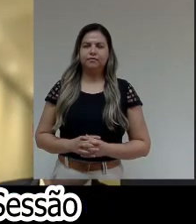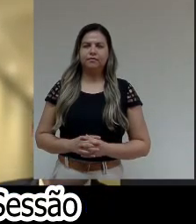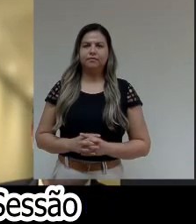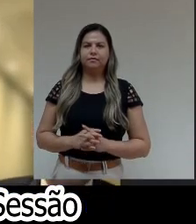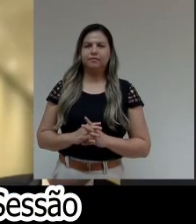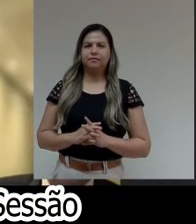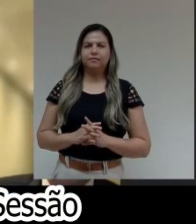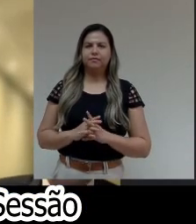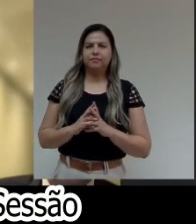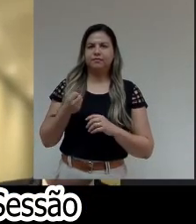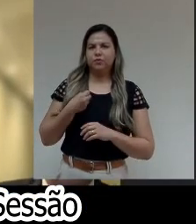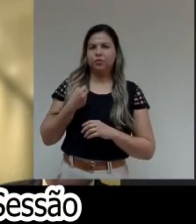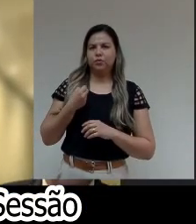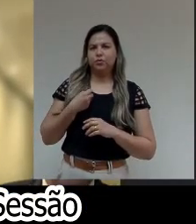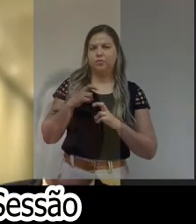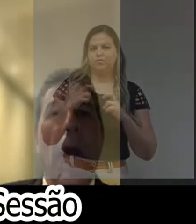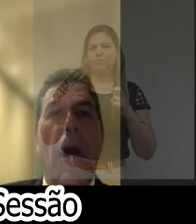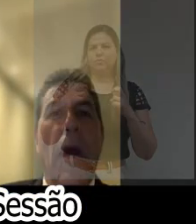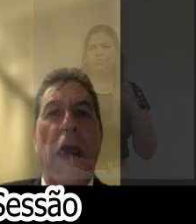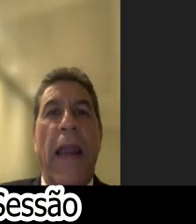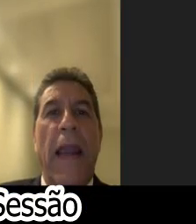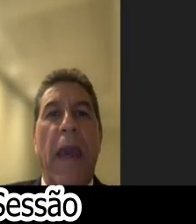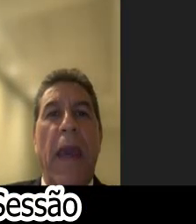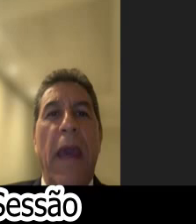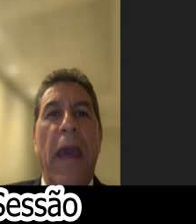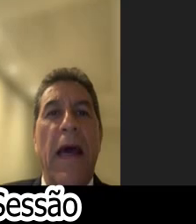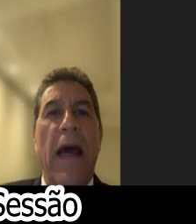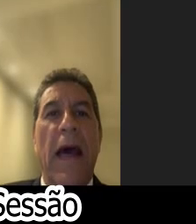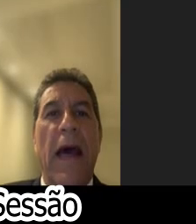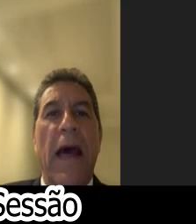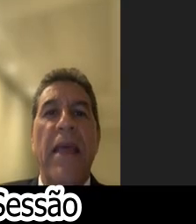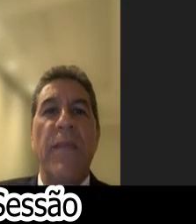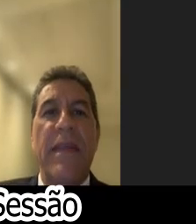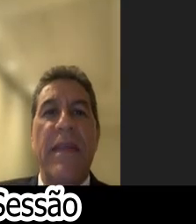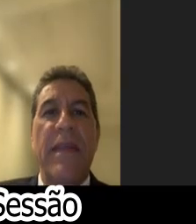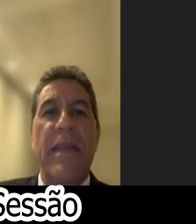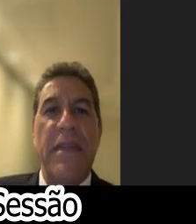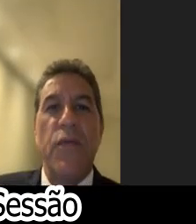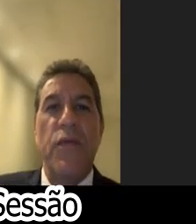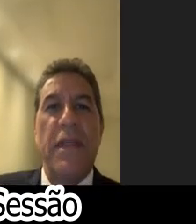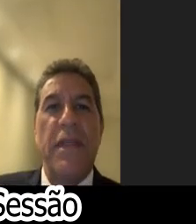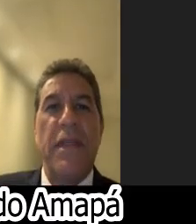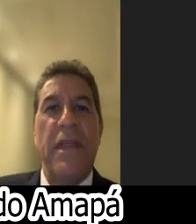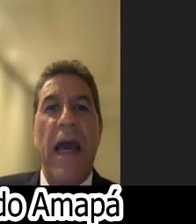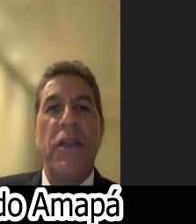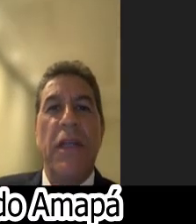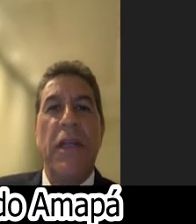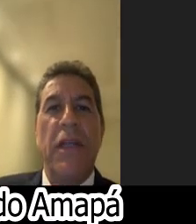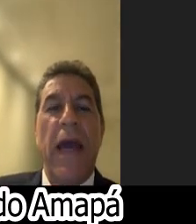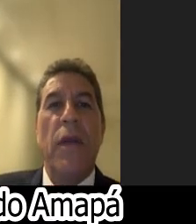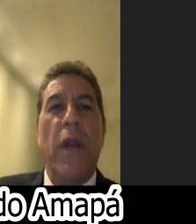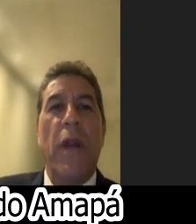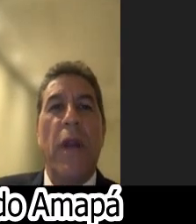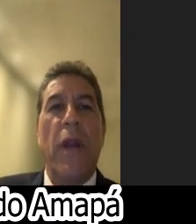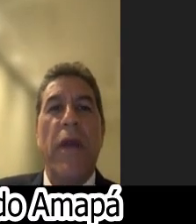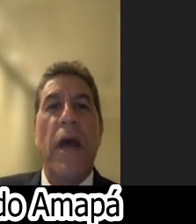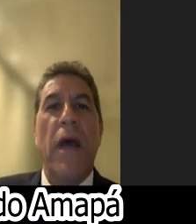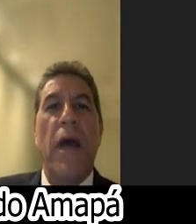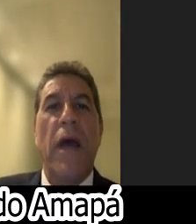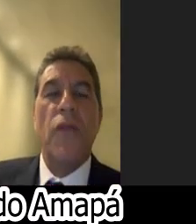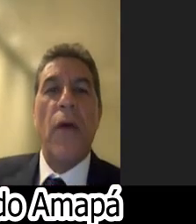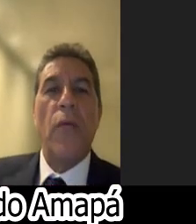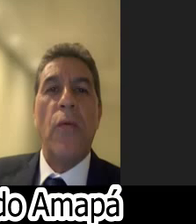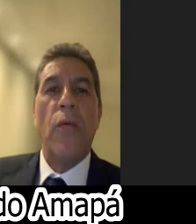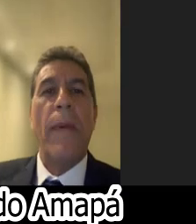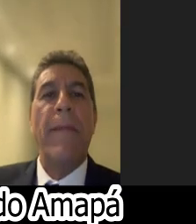Havendo o número legal, declaro aberta a 107ª Sessão Judiciária Ordinária do Tribunal